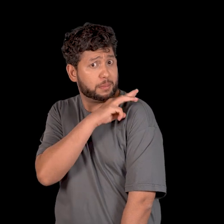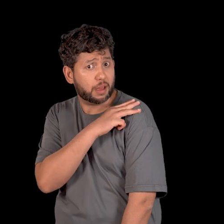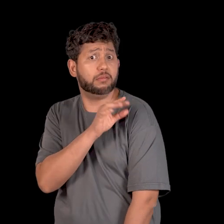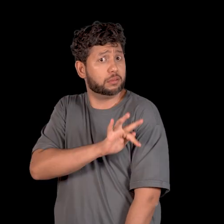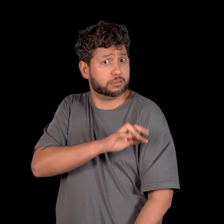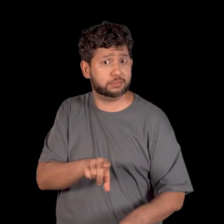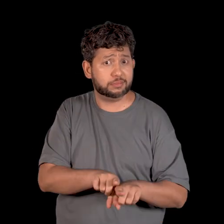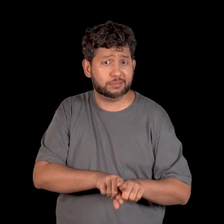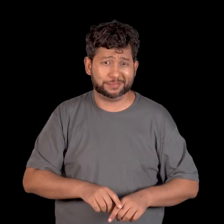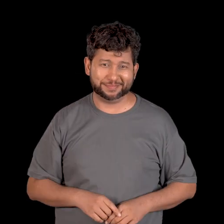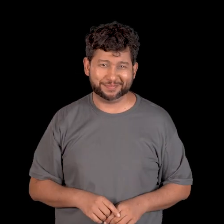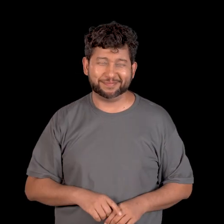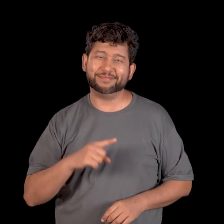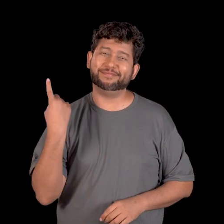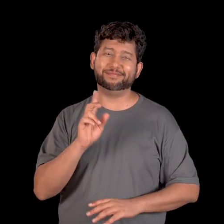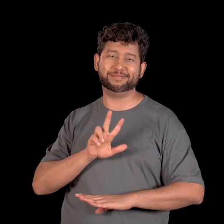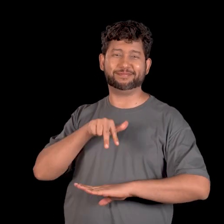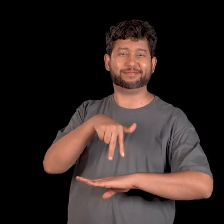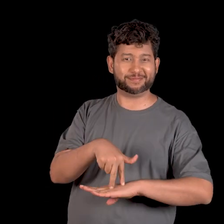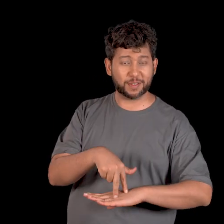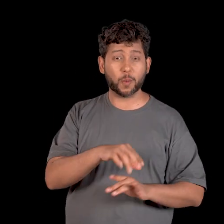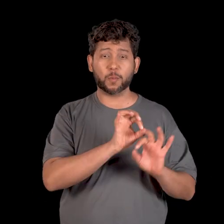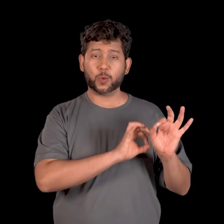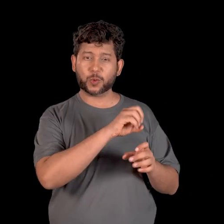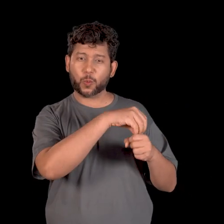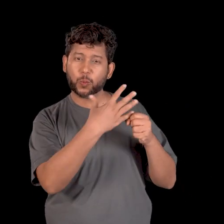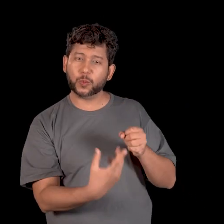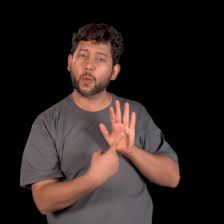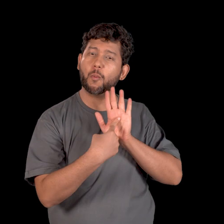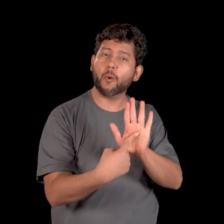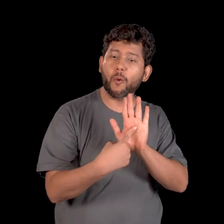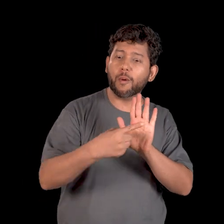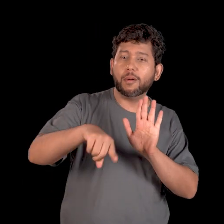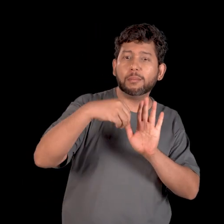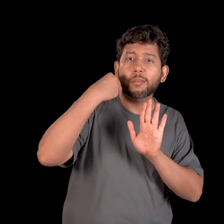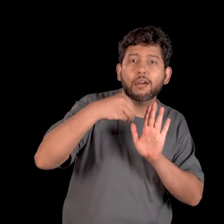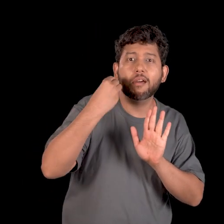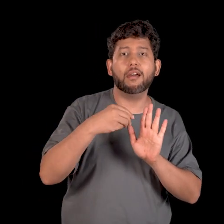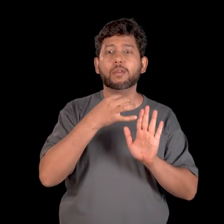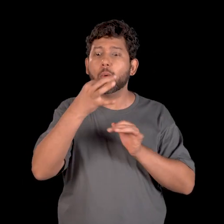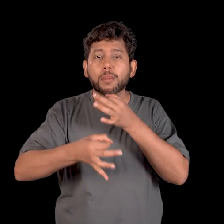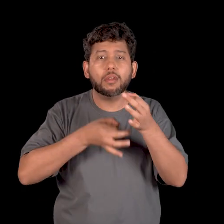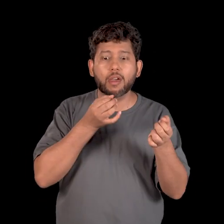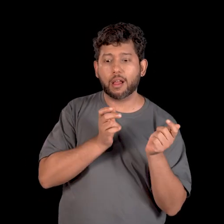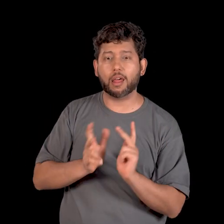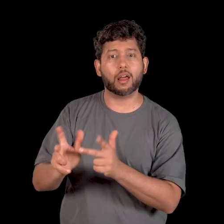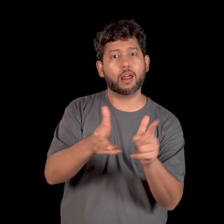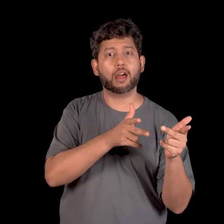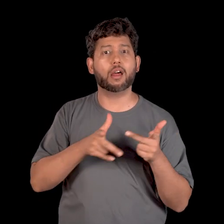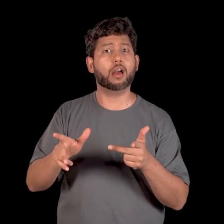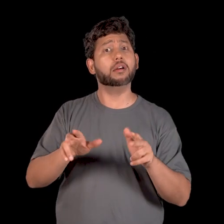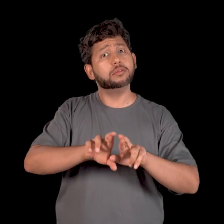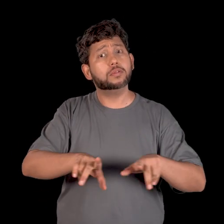de ensino, desde os anos iniciais até a universidade. São momentos em que apresentamos o conteúdo do projeto